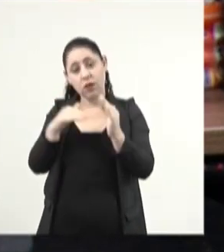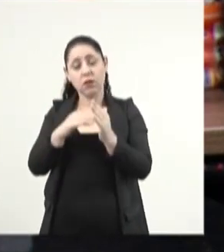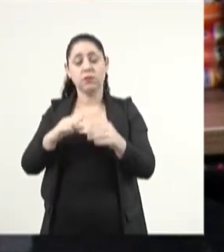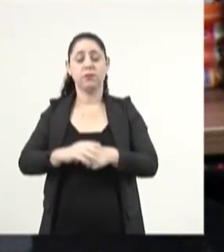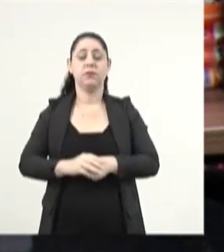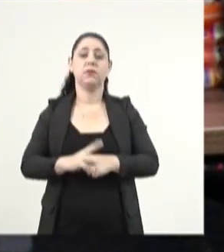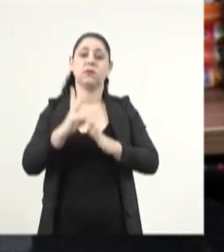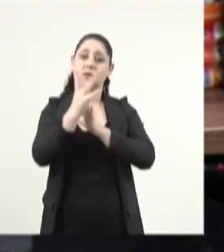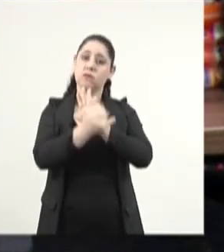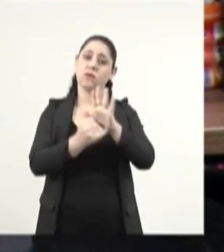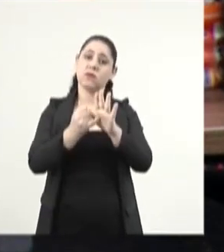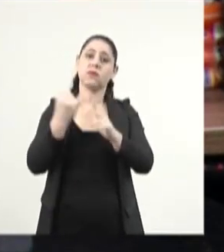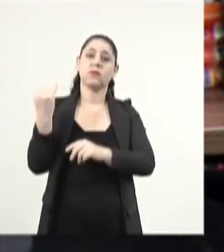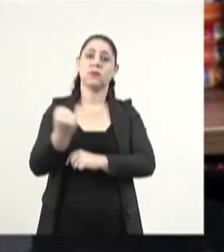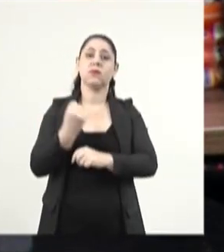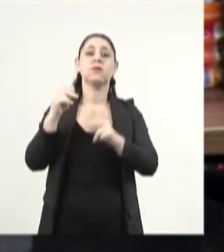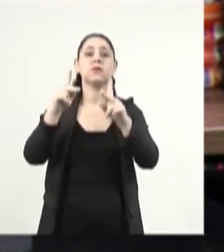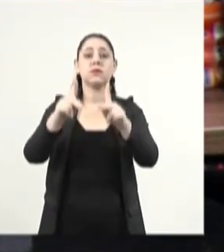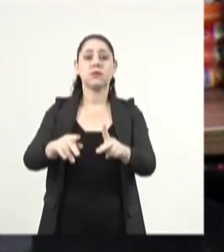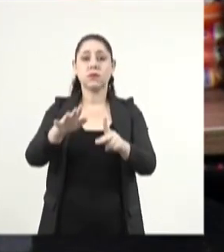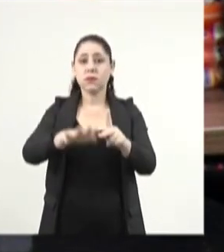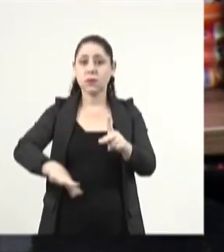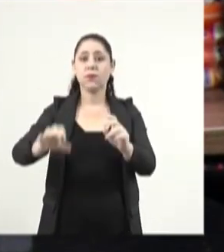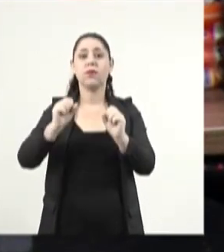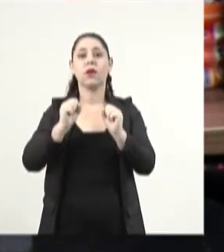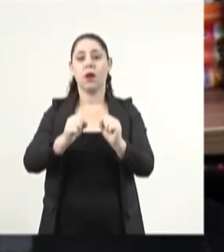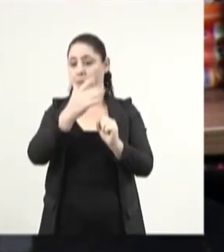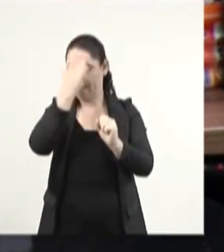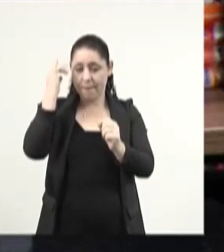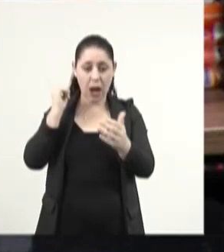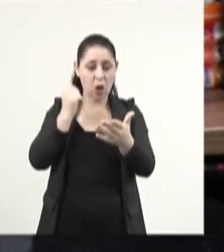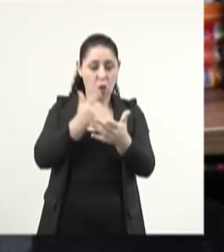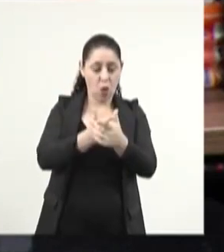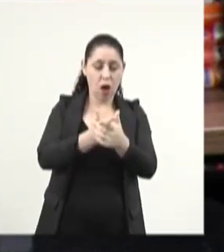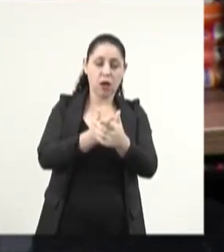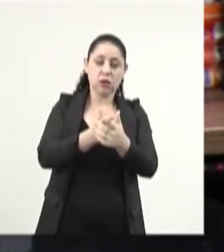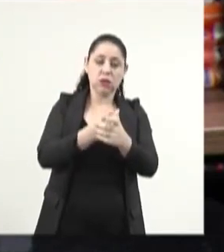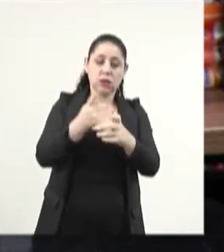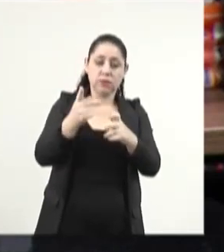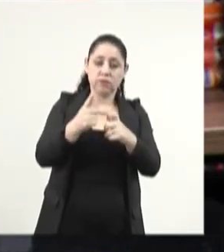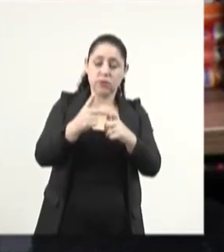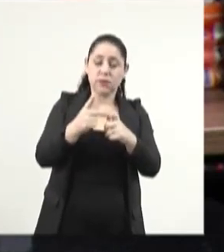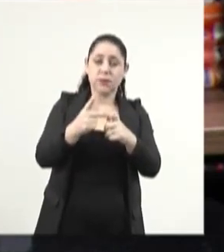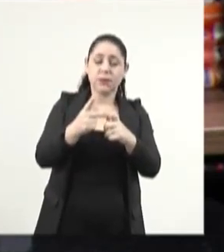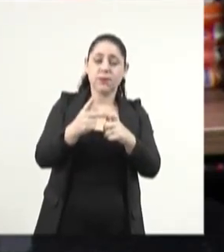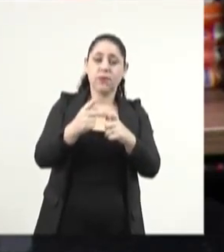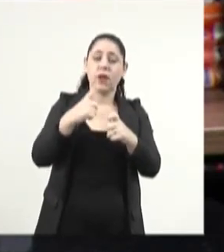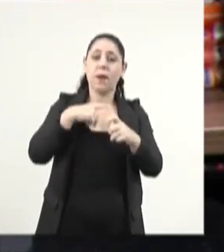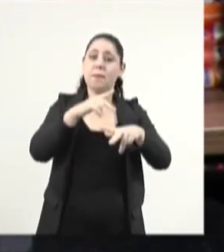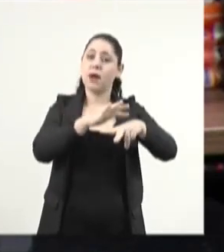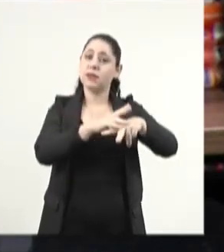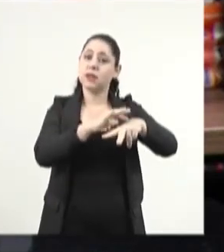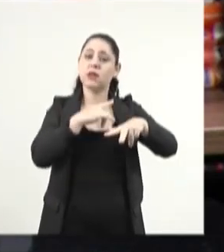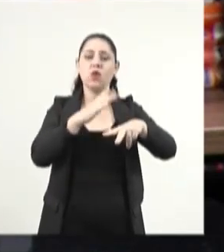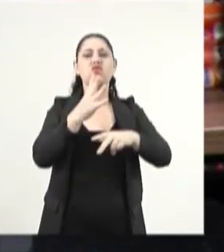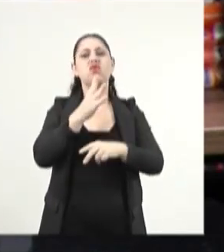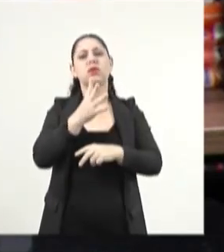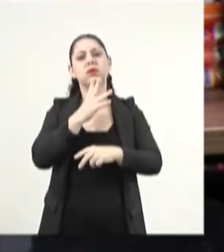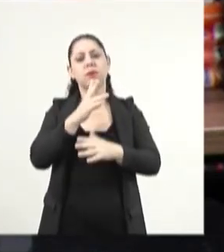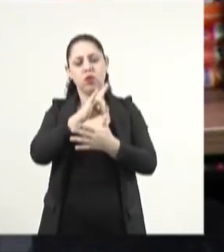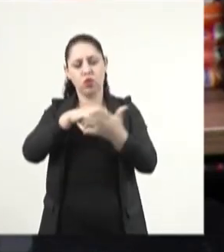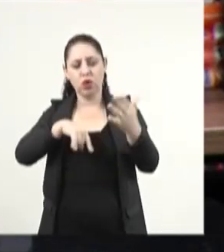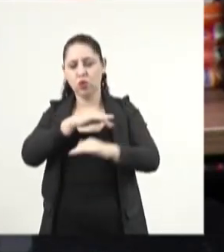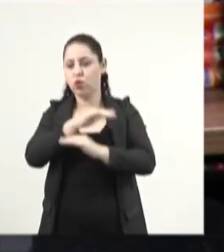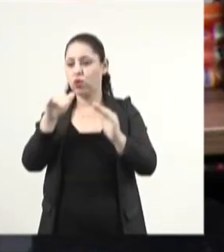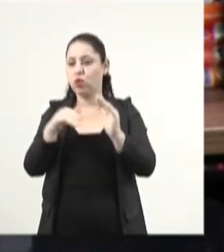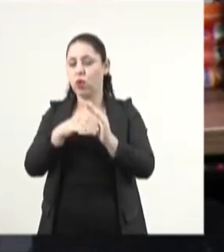Esse projeto é importante para a população, possibilitando aos consumidores de terem conhecimento, informações e documentos